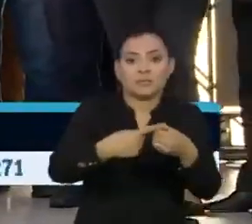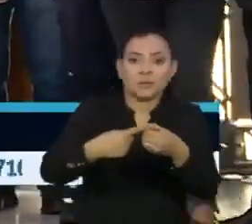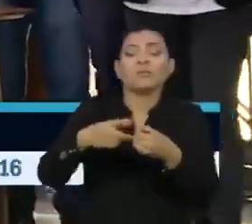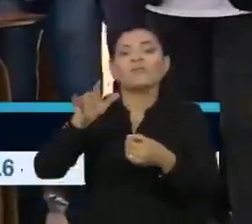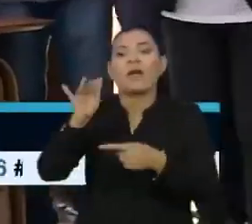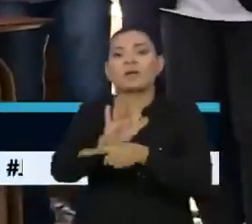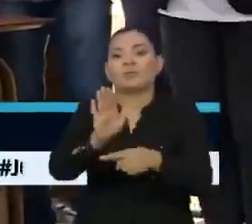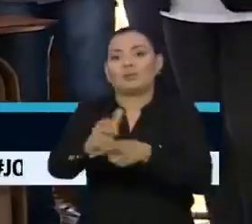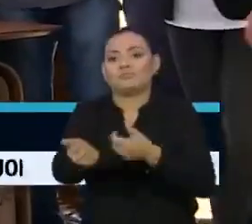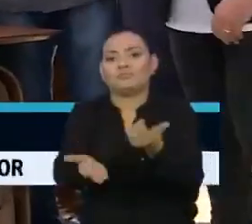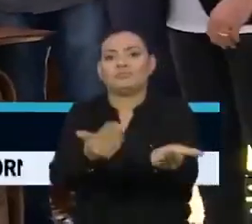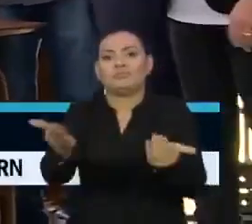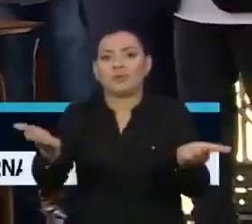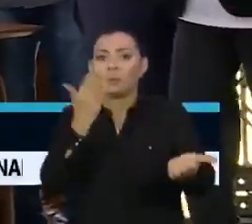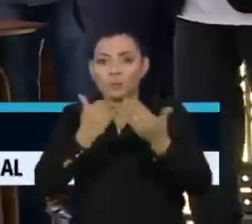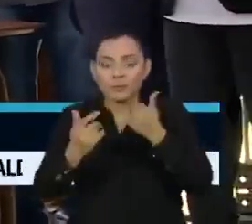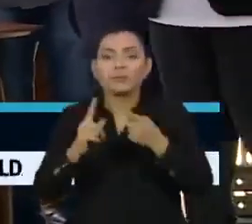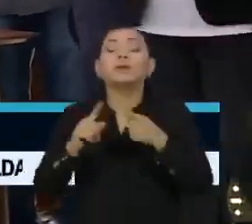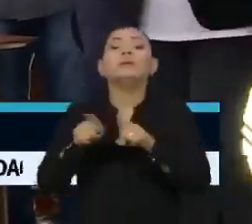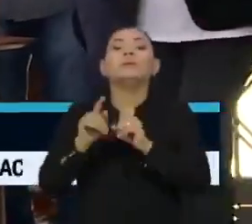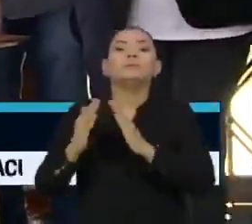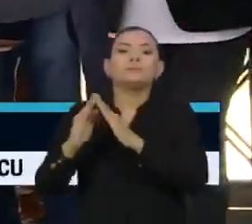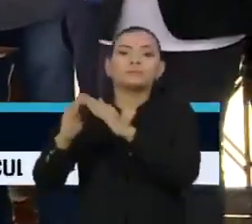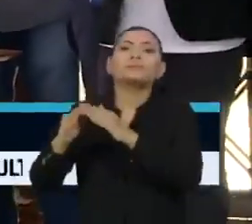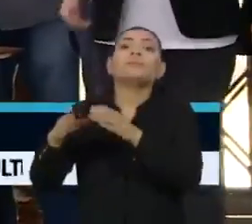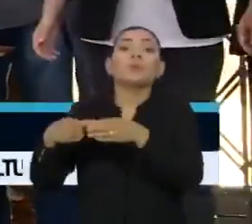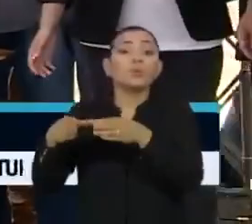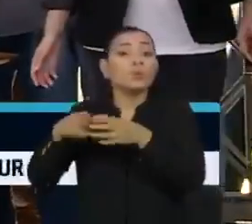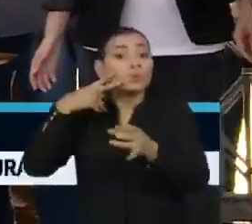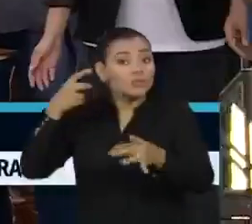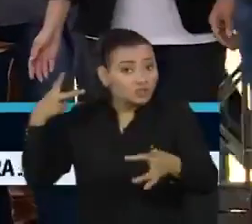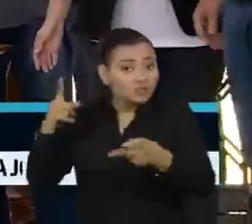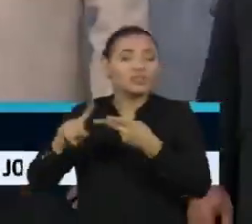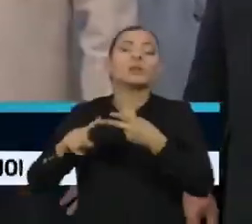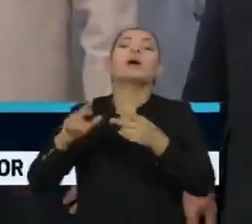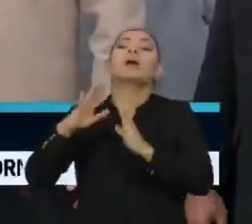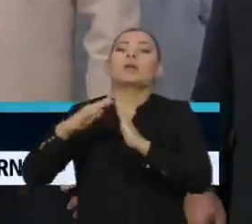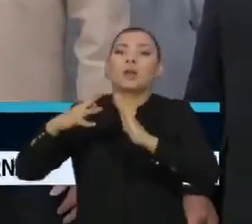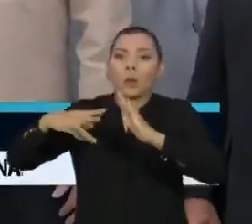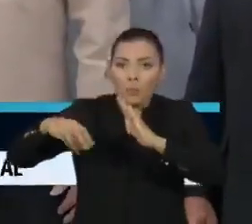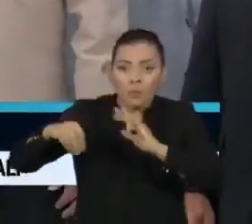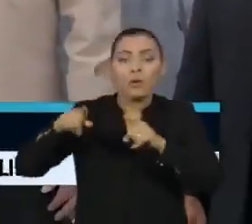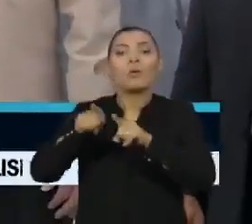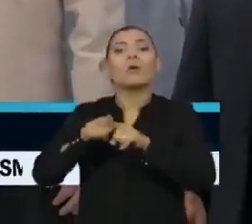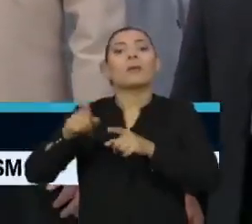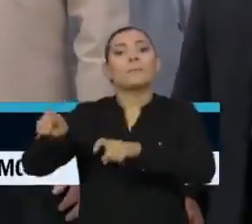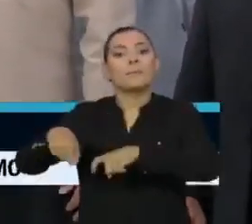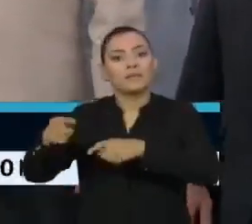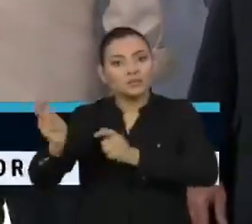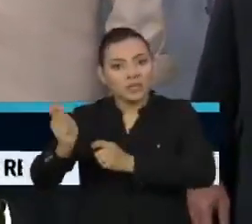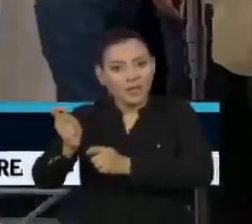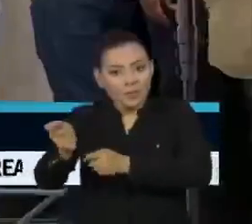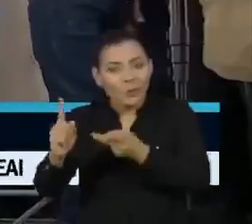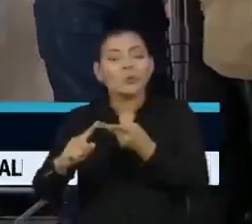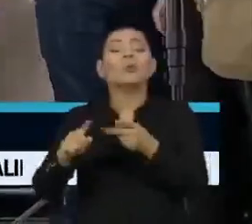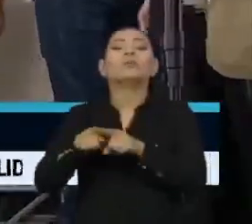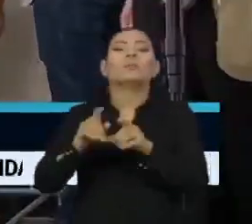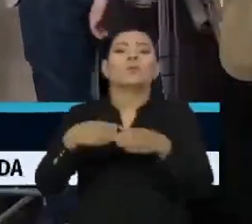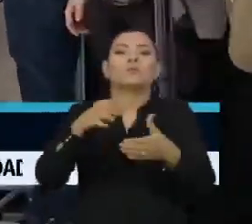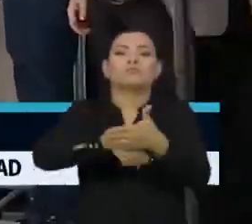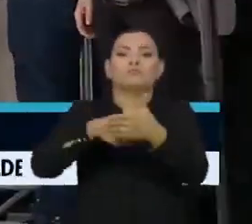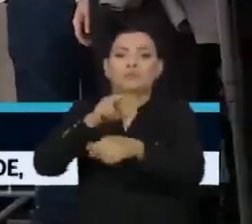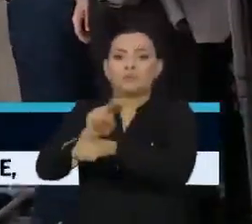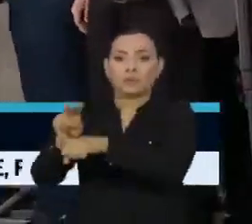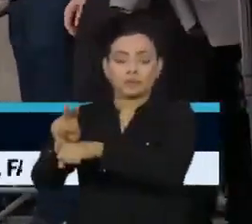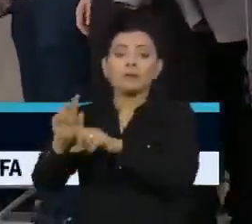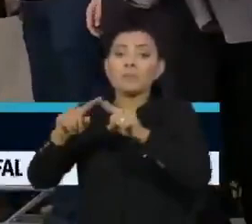serão contempladas, incluindo comunidades tradicionais como os indígenas, quilombolas, pescadores e extrativistas. O